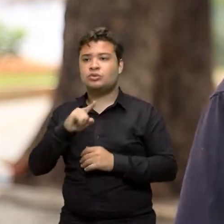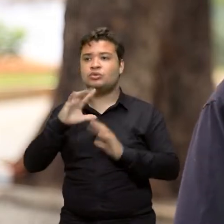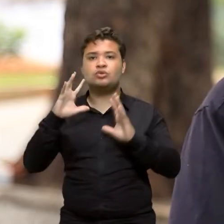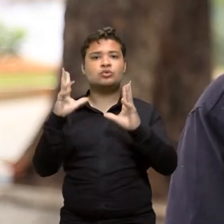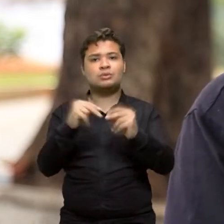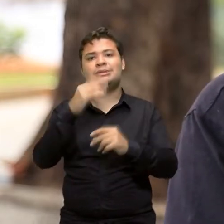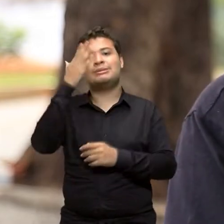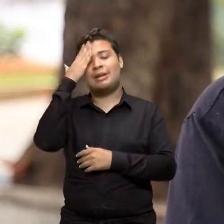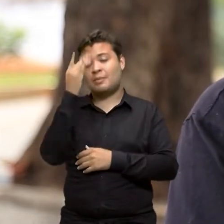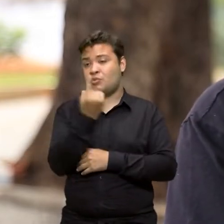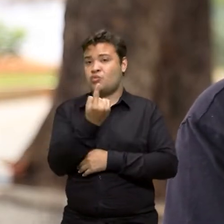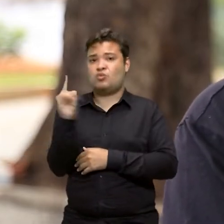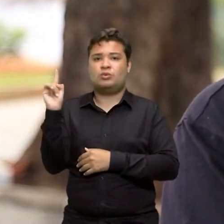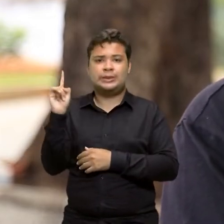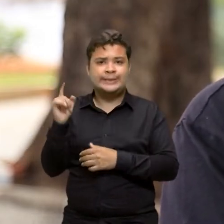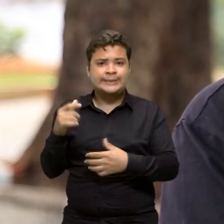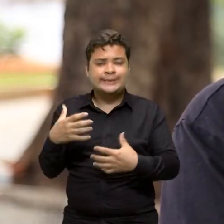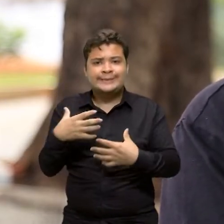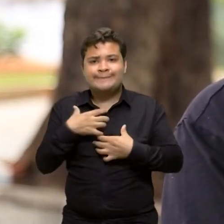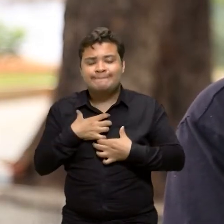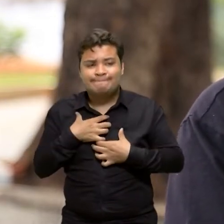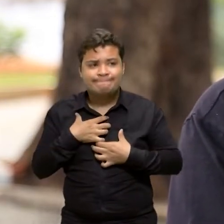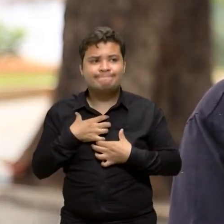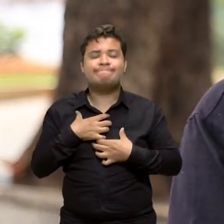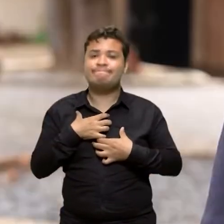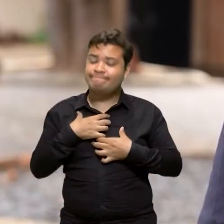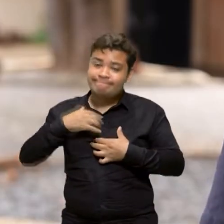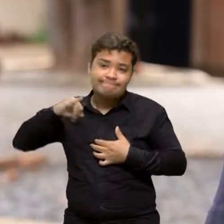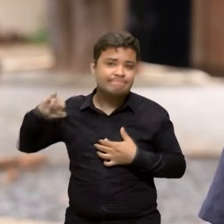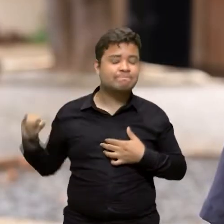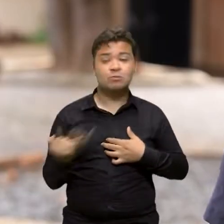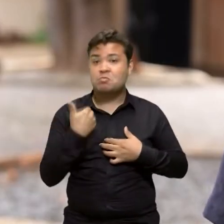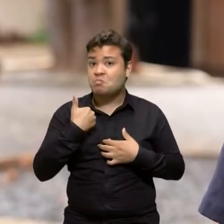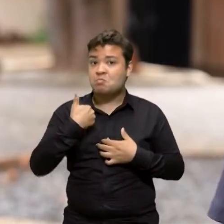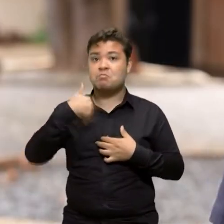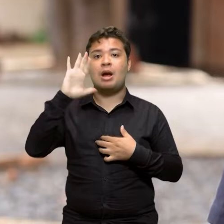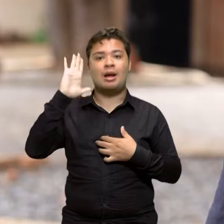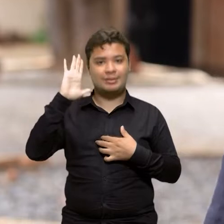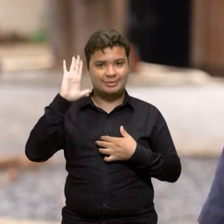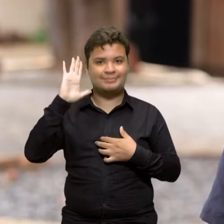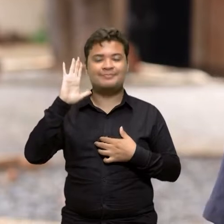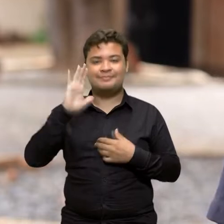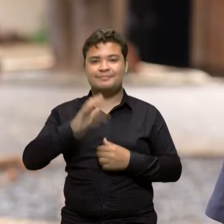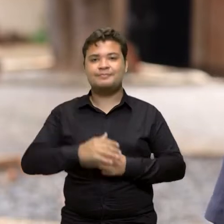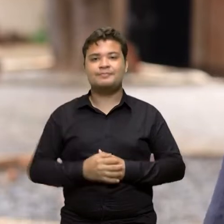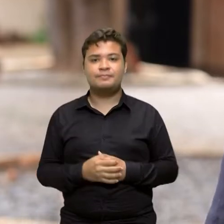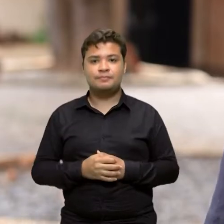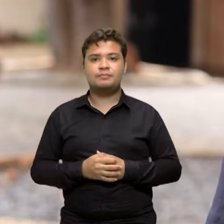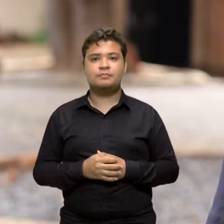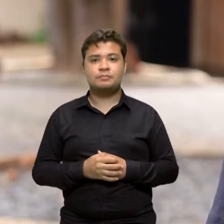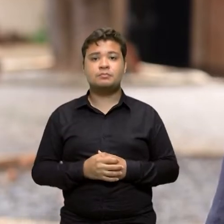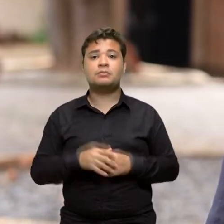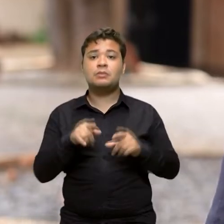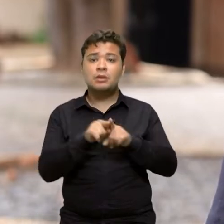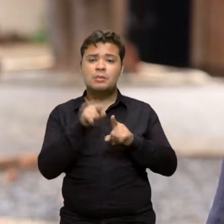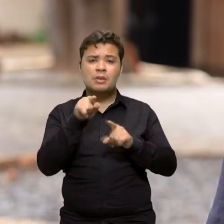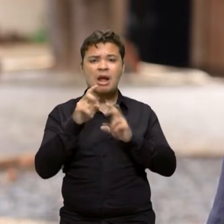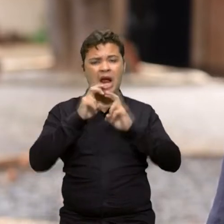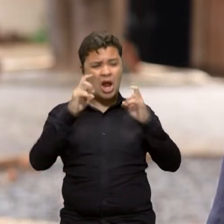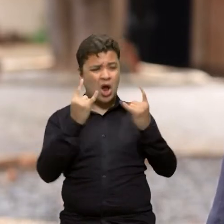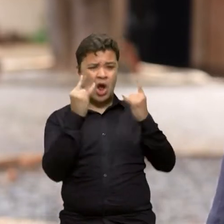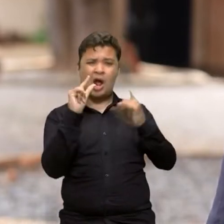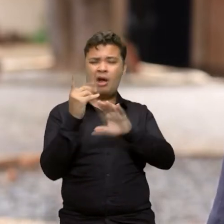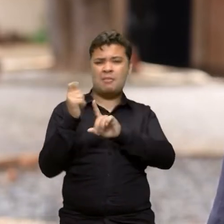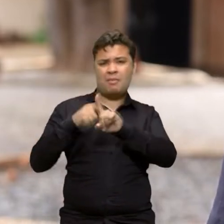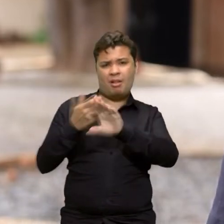mundo sabia que ele ia ser o último. Então teve um clima bem de vamos curtir o máximo que dá para curtir hoje. E o Grito Rock tinha acabado de acontecer há